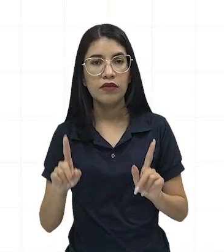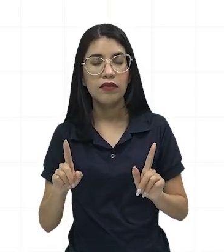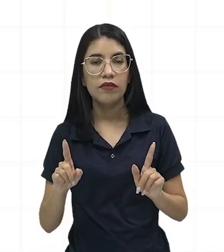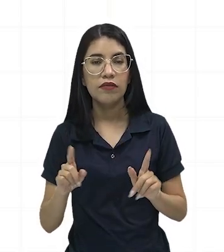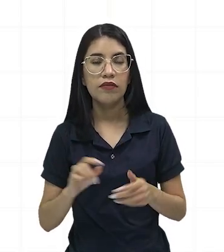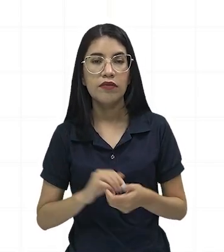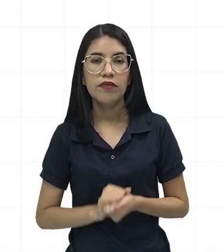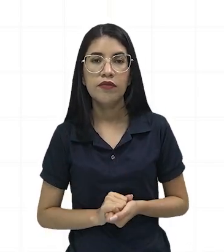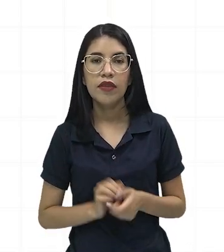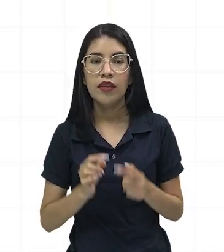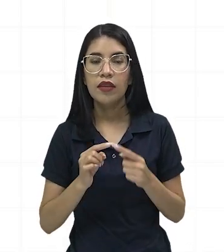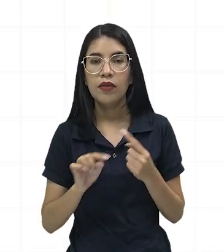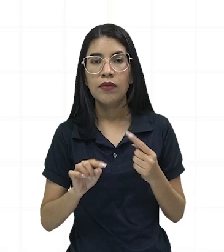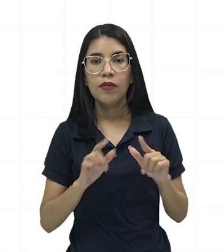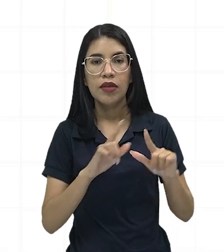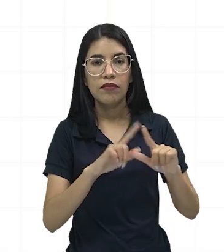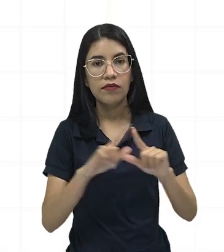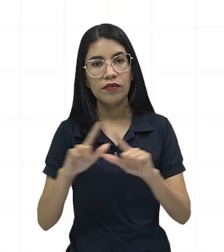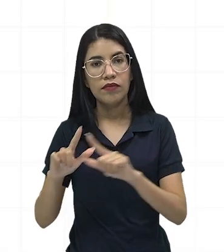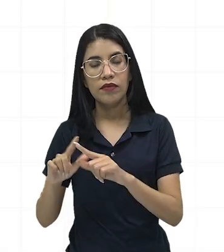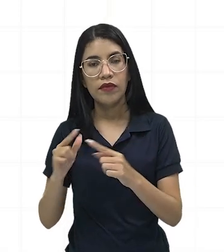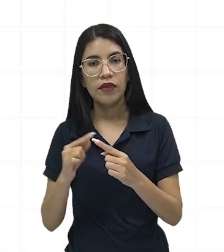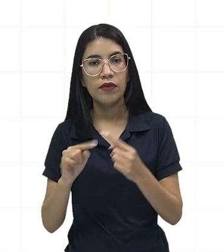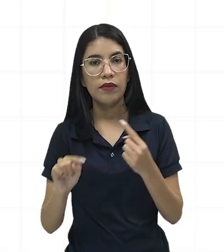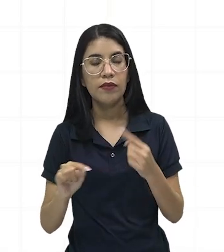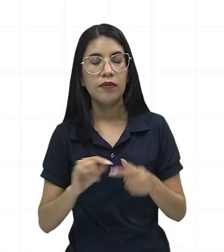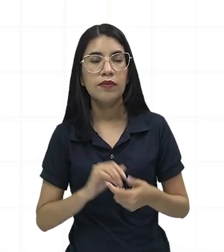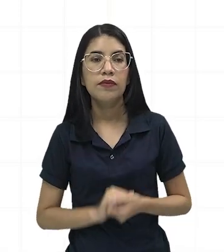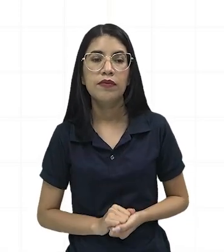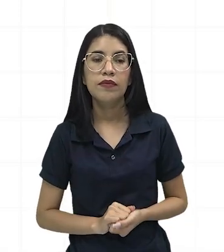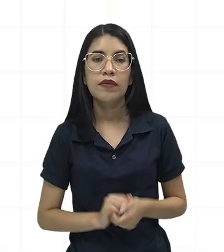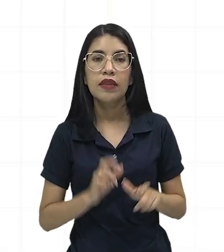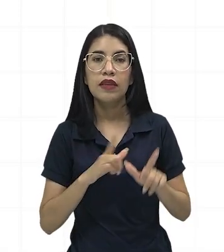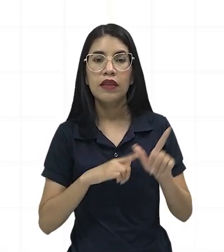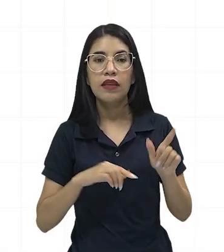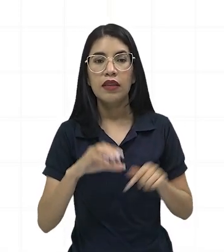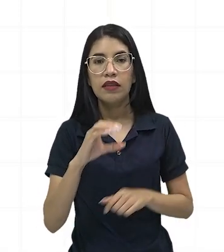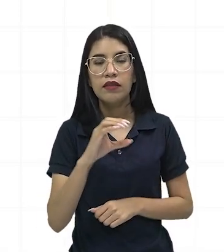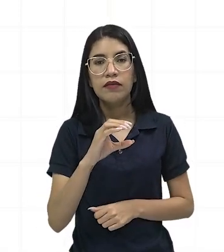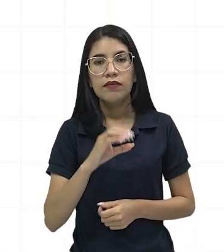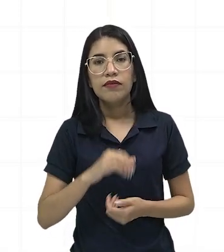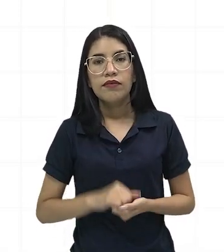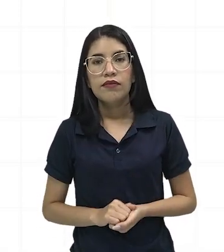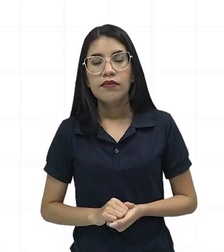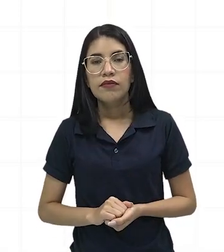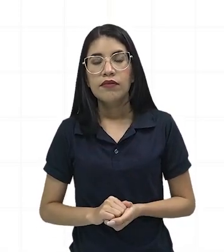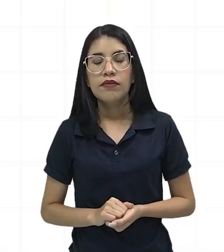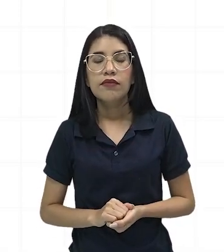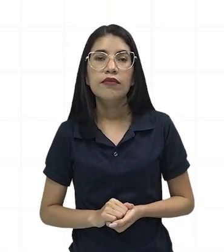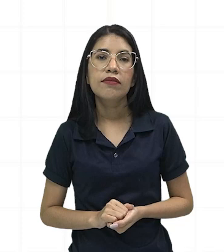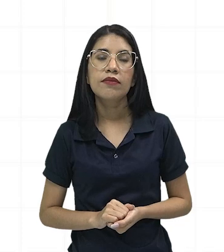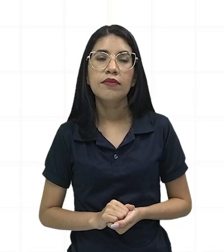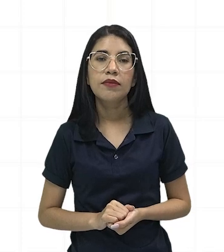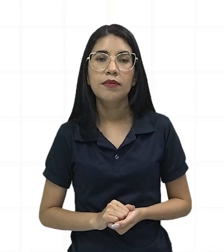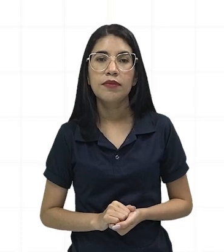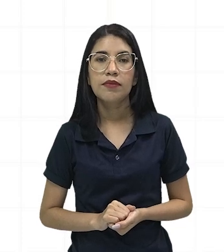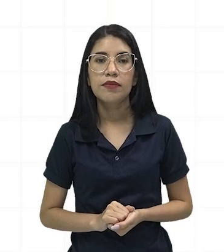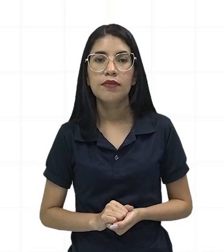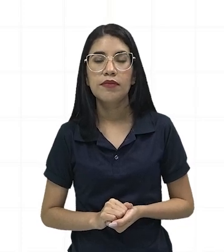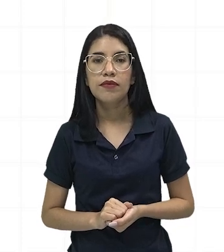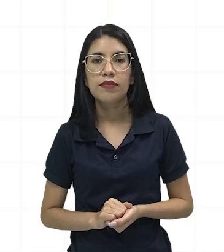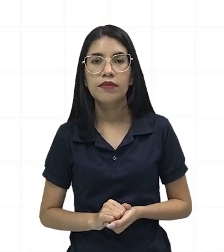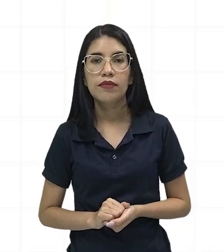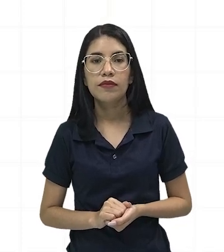Então, não são congruentes. E na letra C, nós temos então, vamos